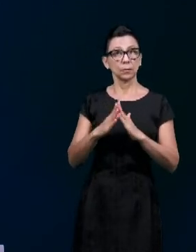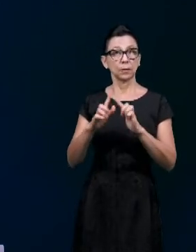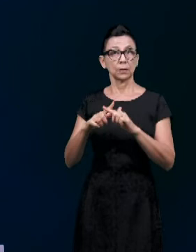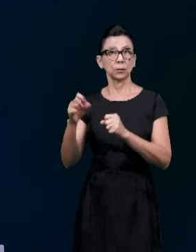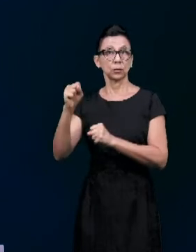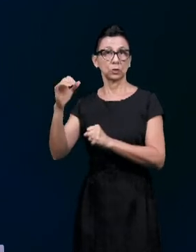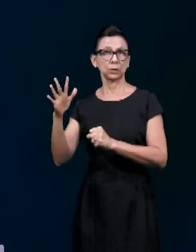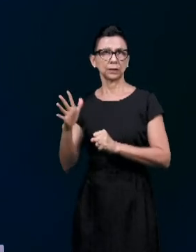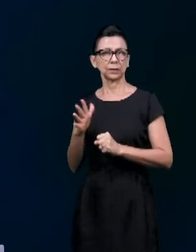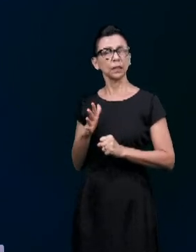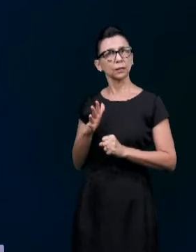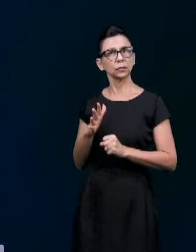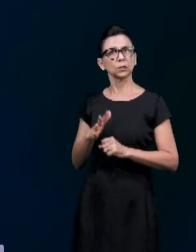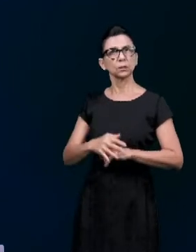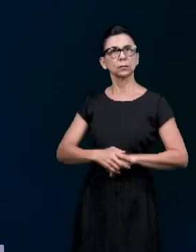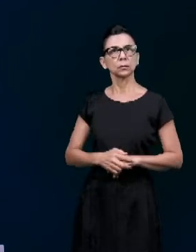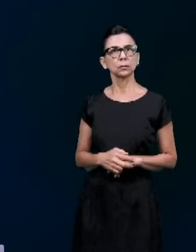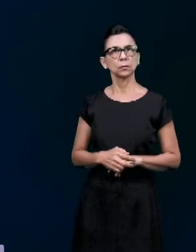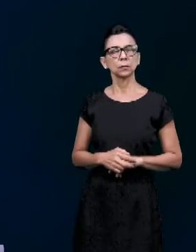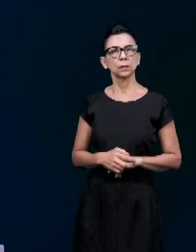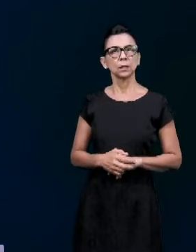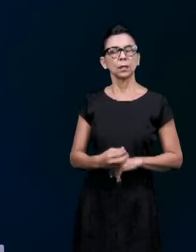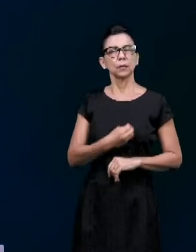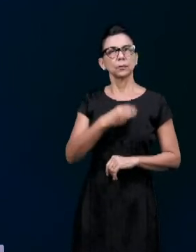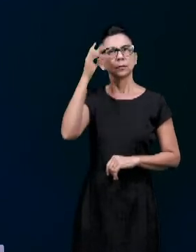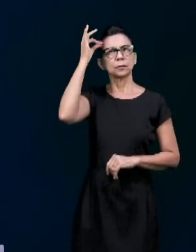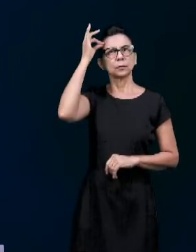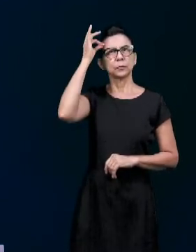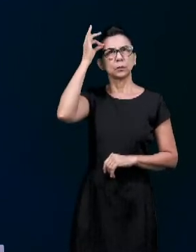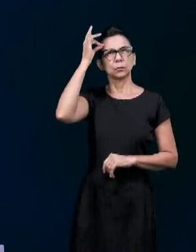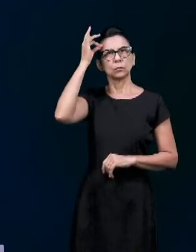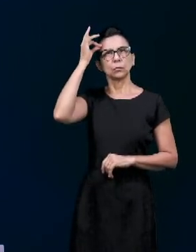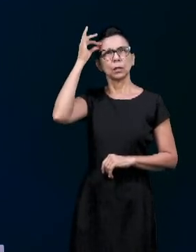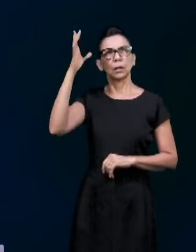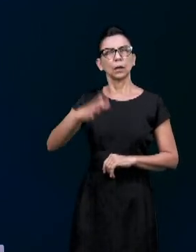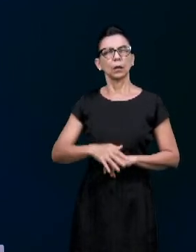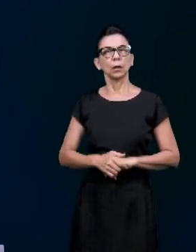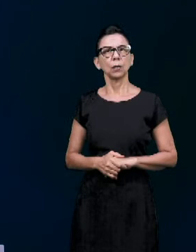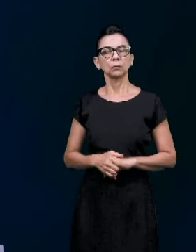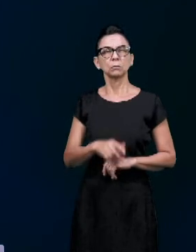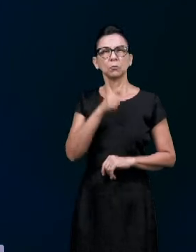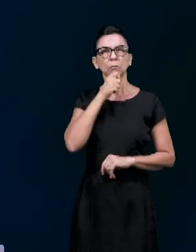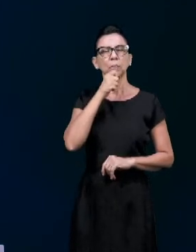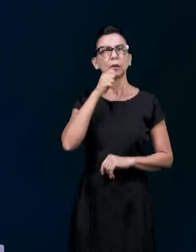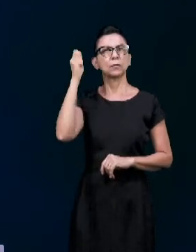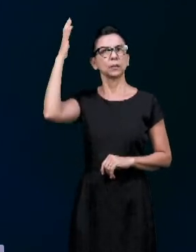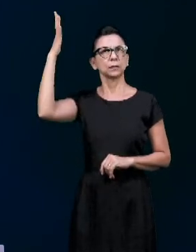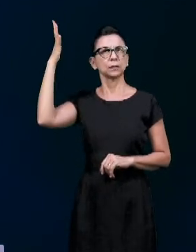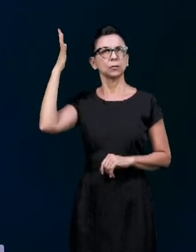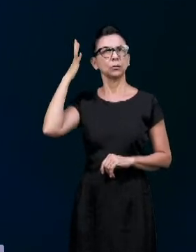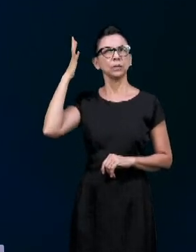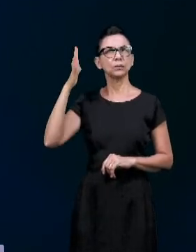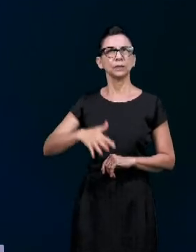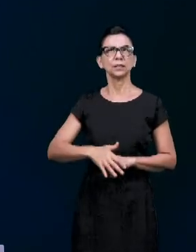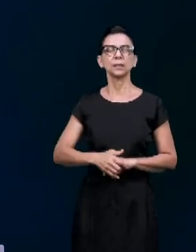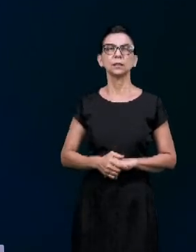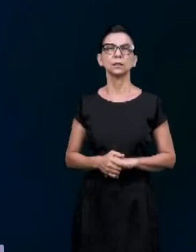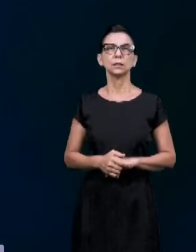vivendo um período de frieza espiritual, mas através da revelação podemos ter acesso ao Pai e podemos receber a nossa